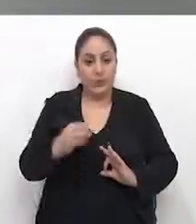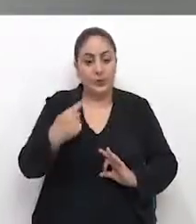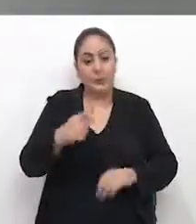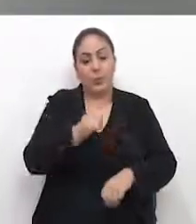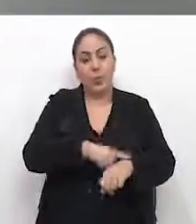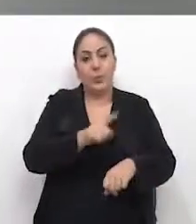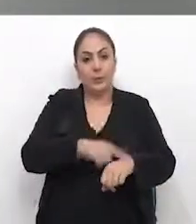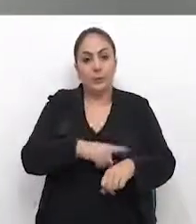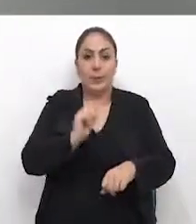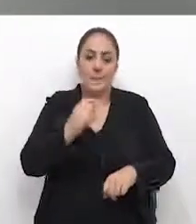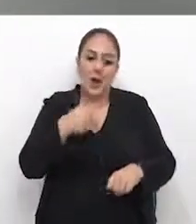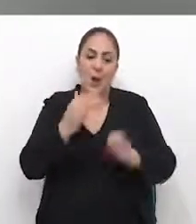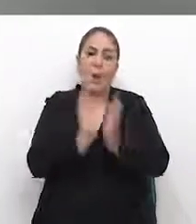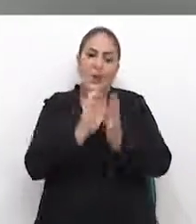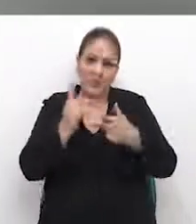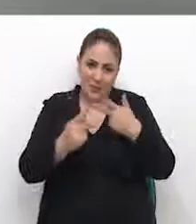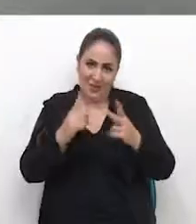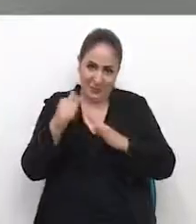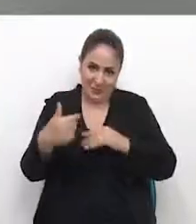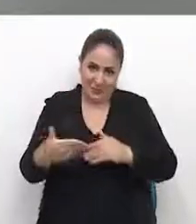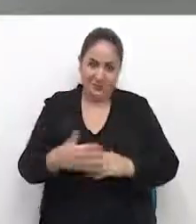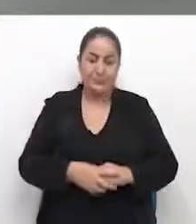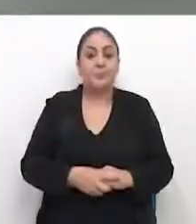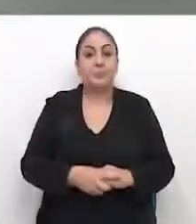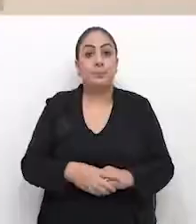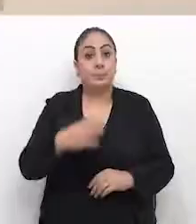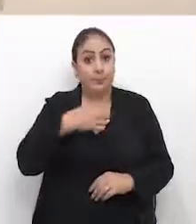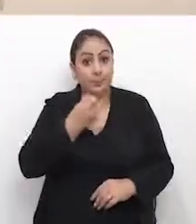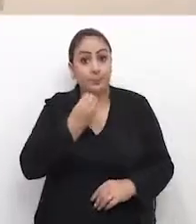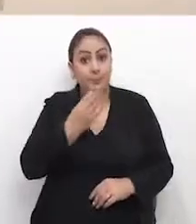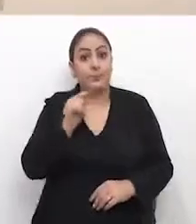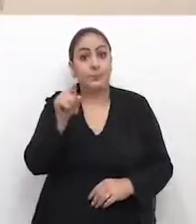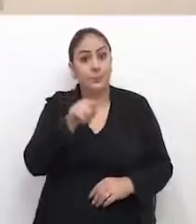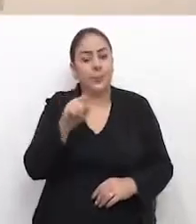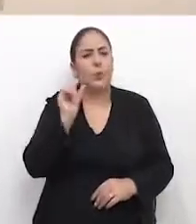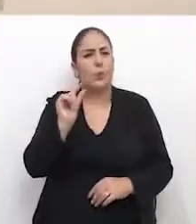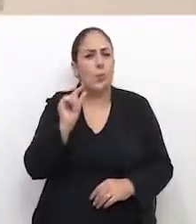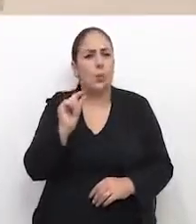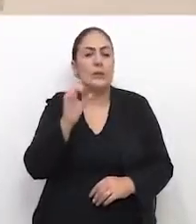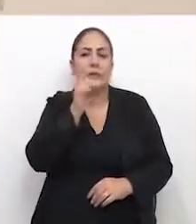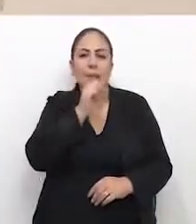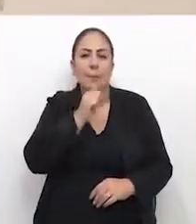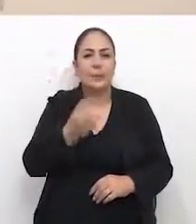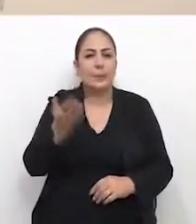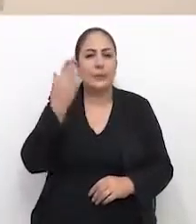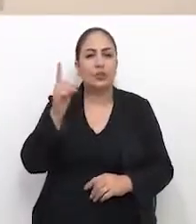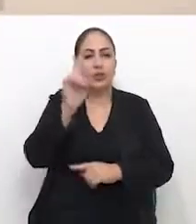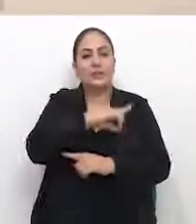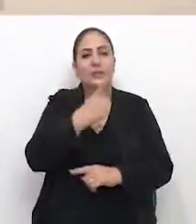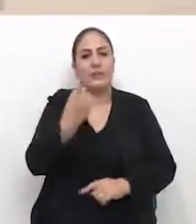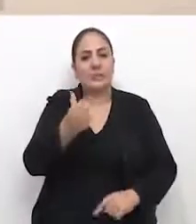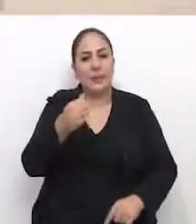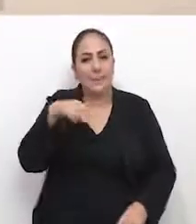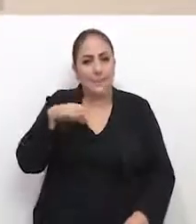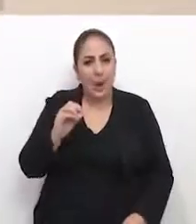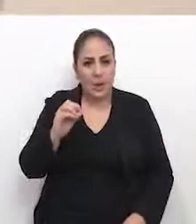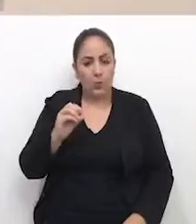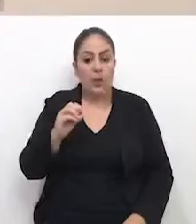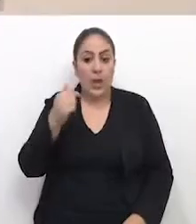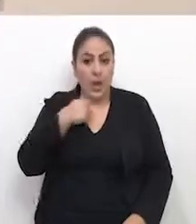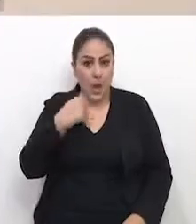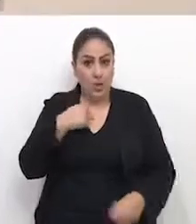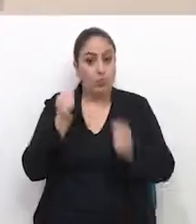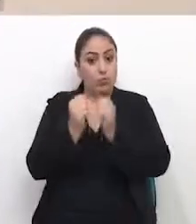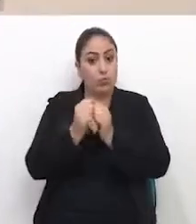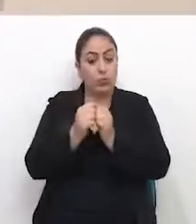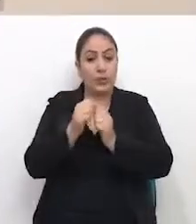projeto nesse momento que a minha colega vai falar posteriormente. Eu vou contar para vocês um pouco sobre sábado passado, dia 16 de maio,